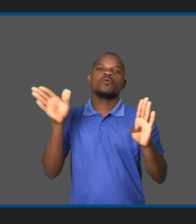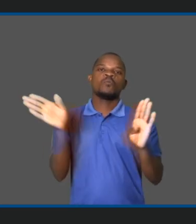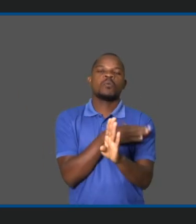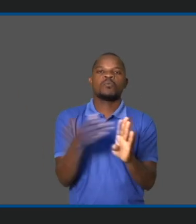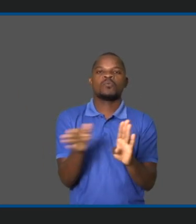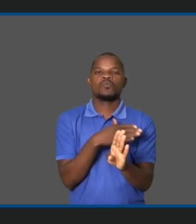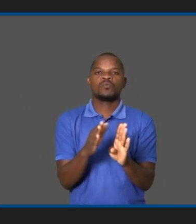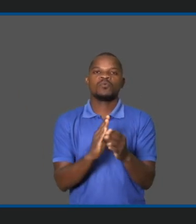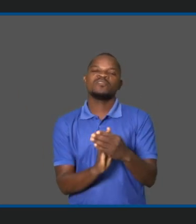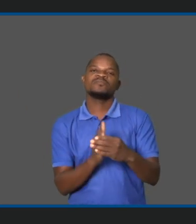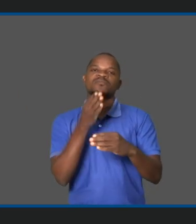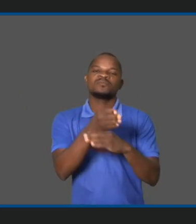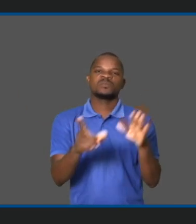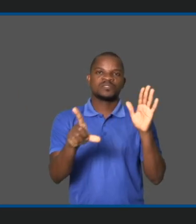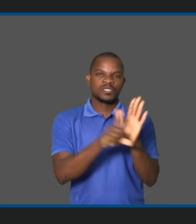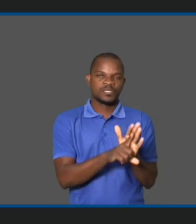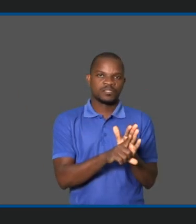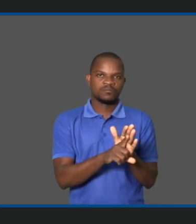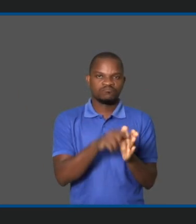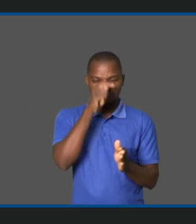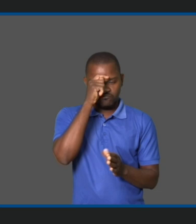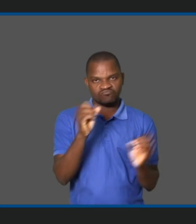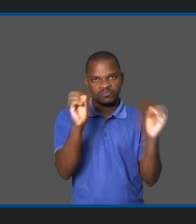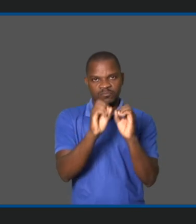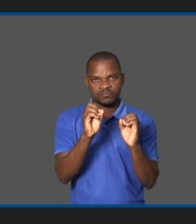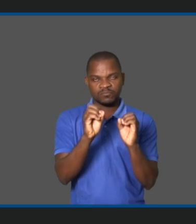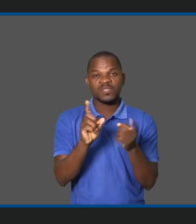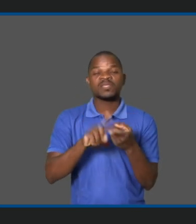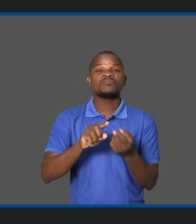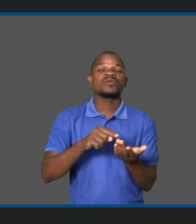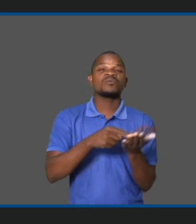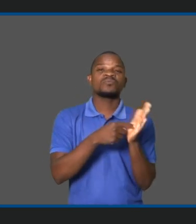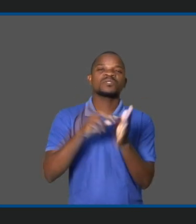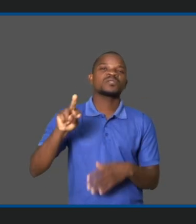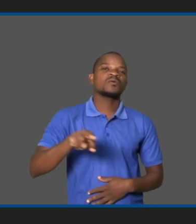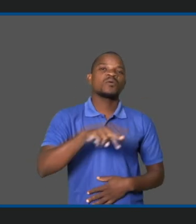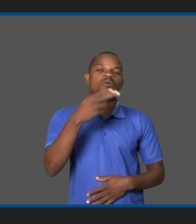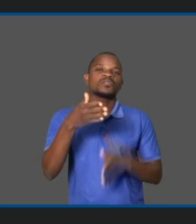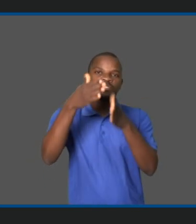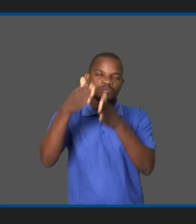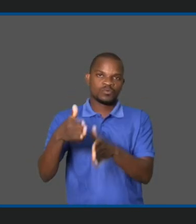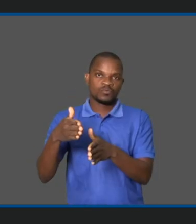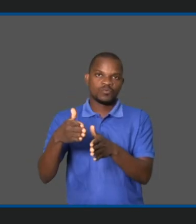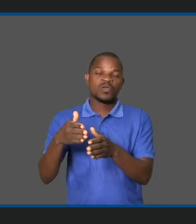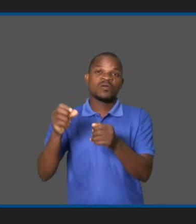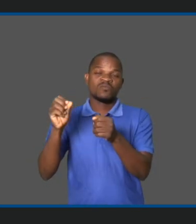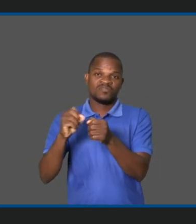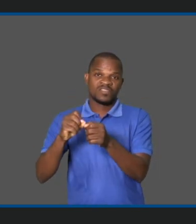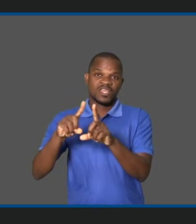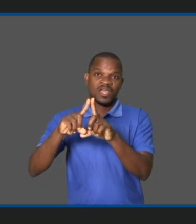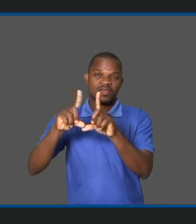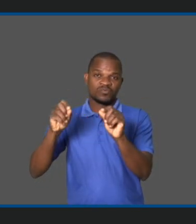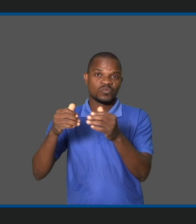outros o que pode acontecer relativamente a um comportamento que viole os